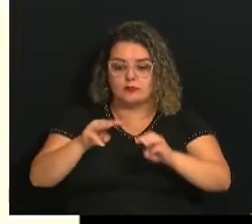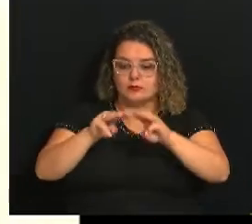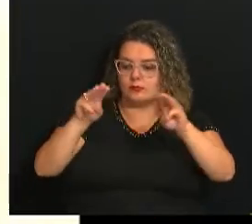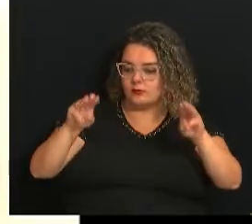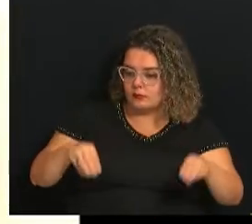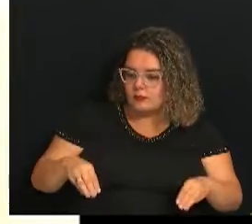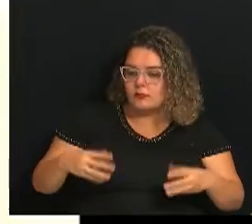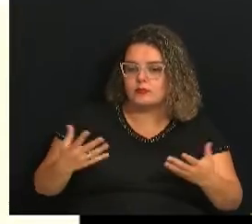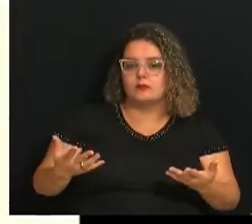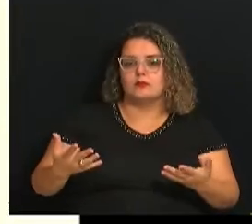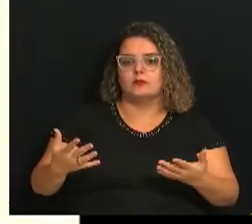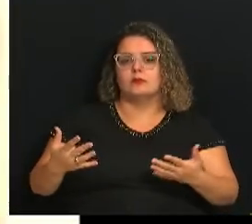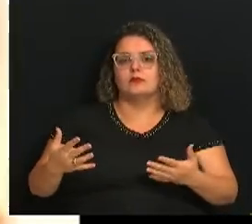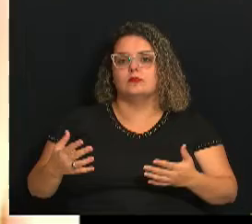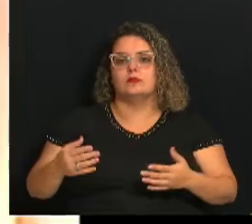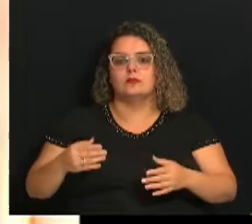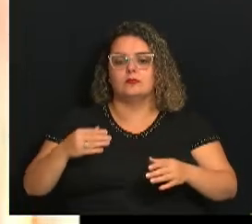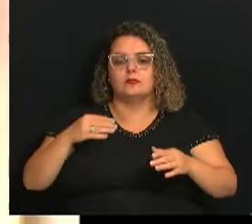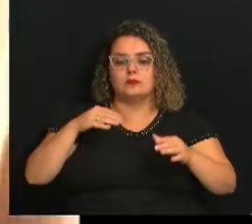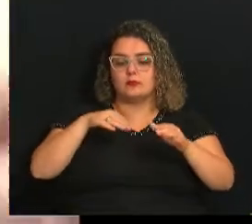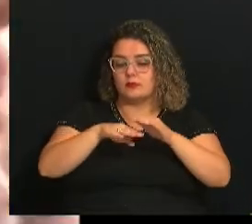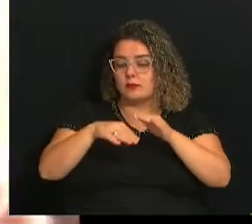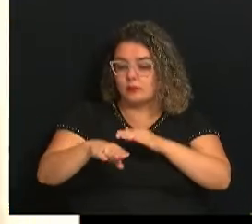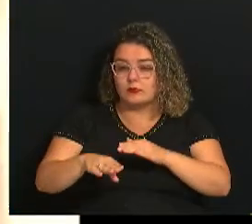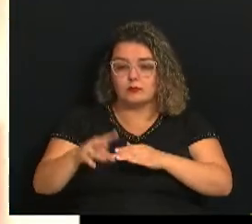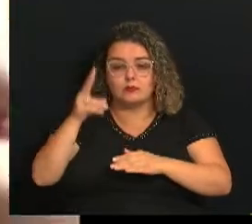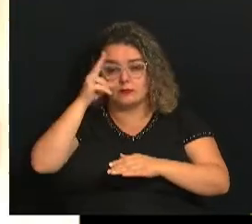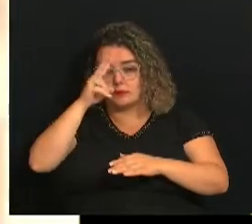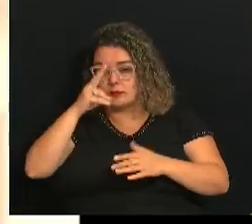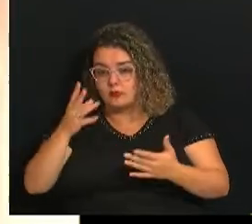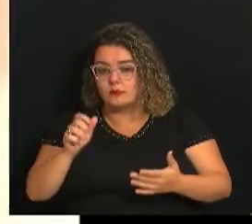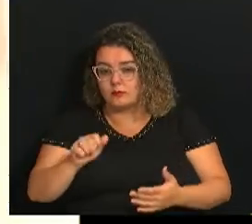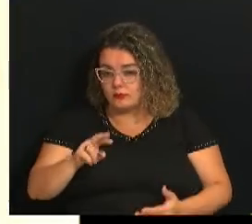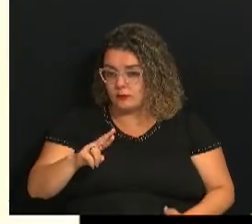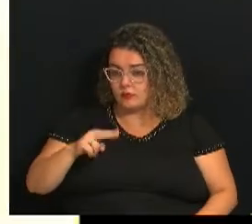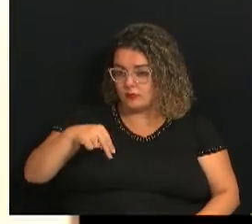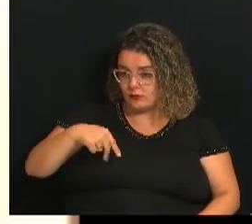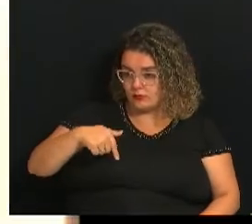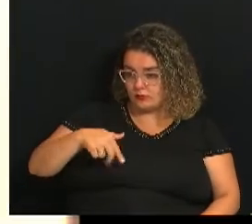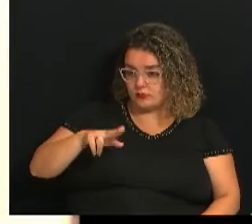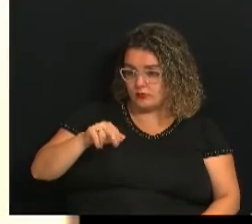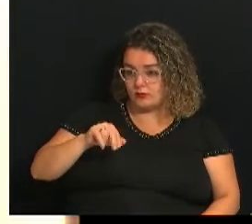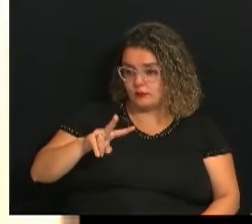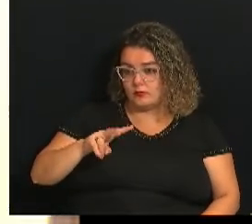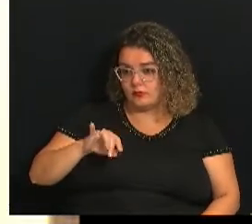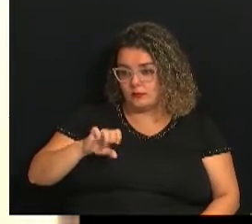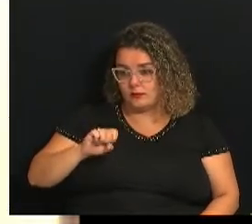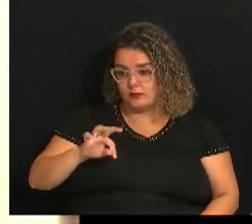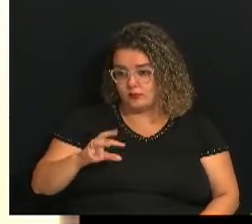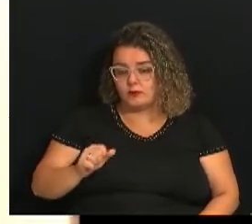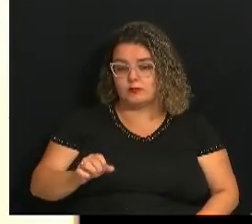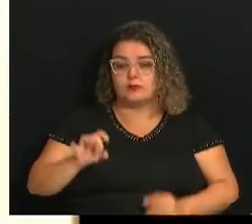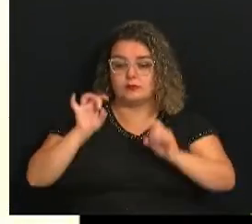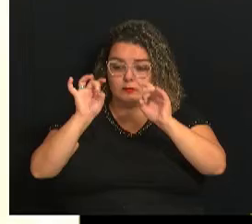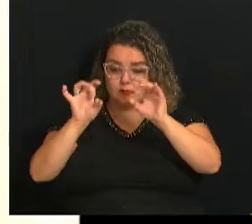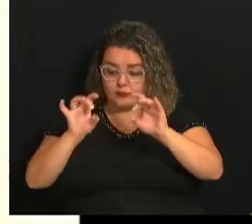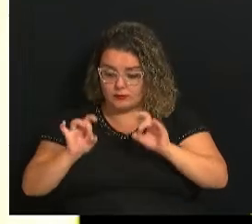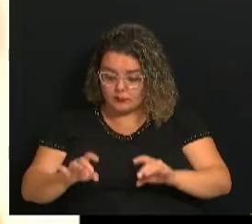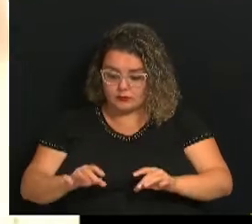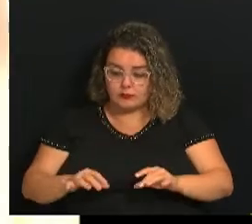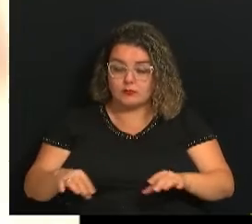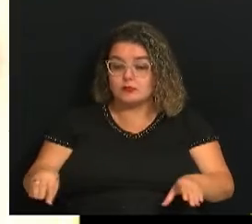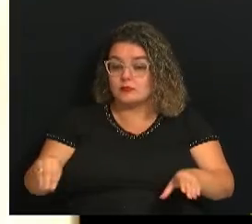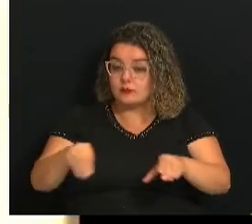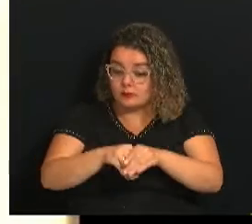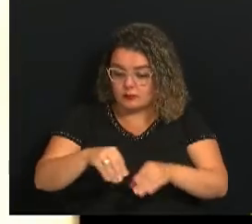para arquivista, para as funções das especificidades do campo da cultura, há muito